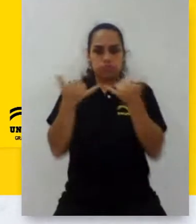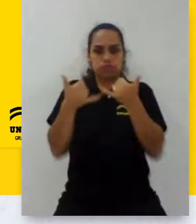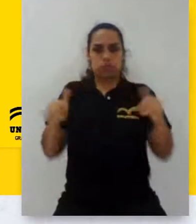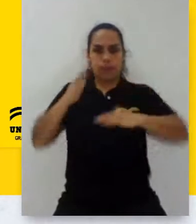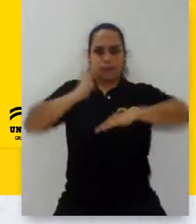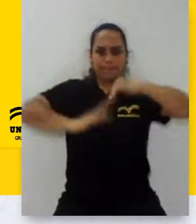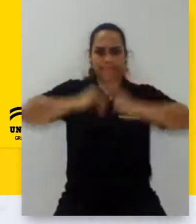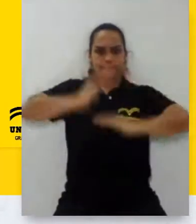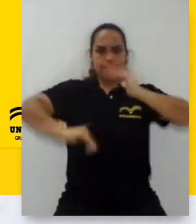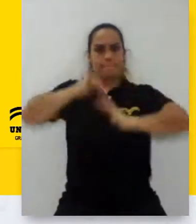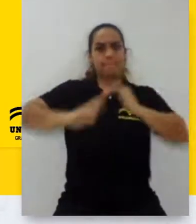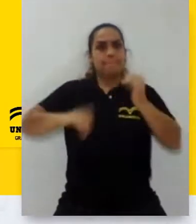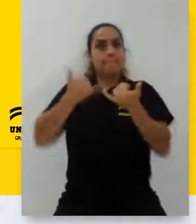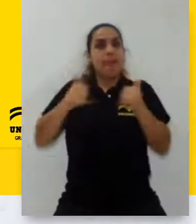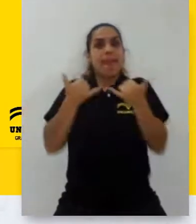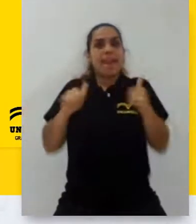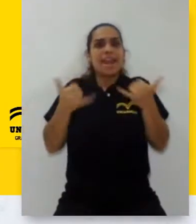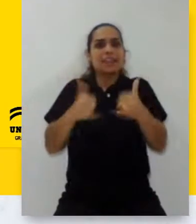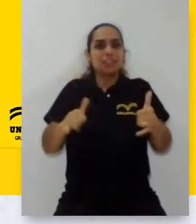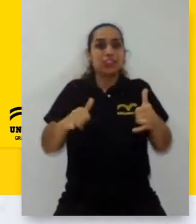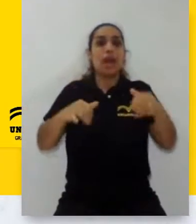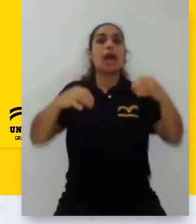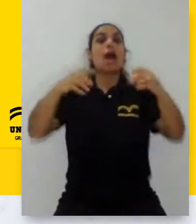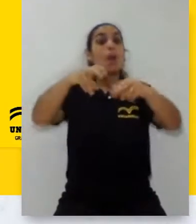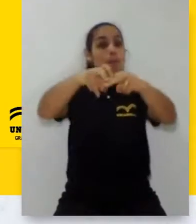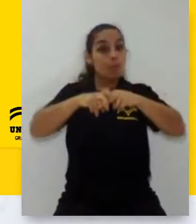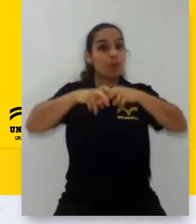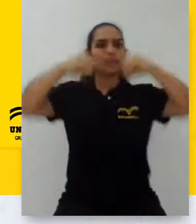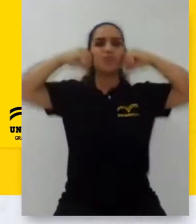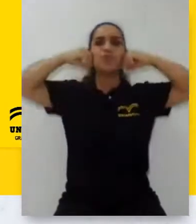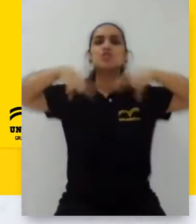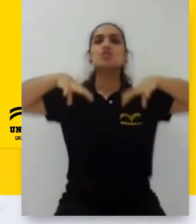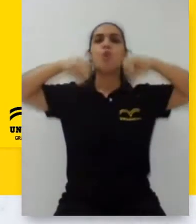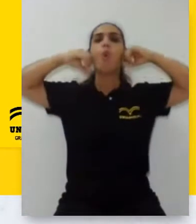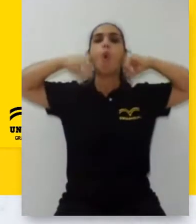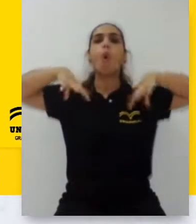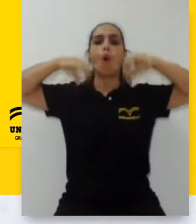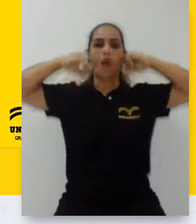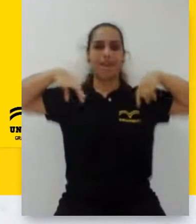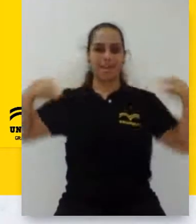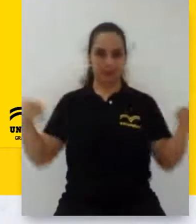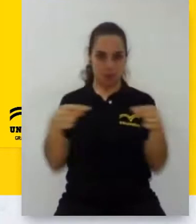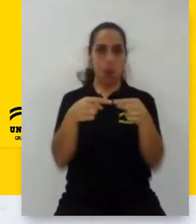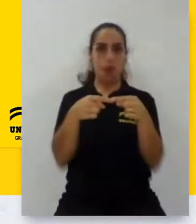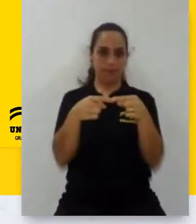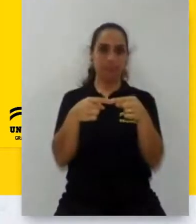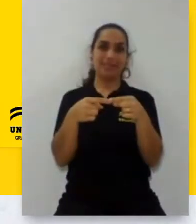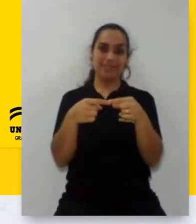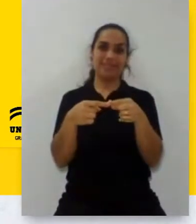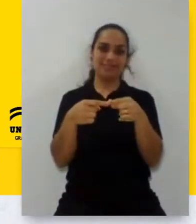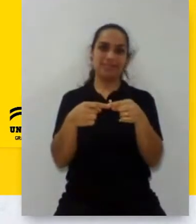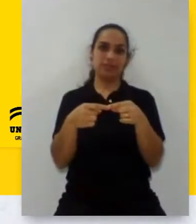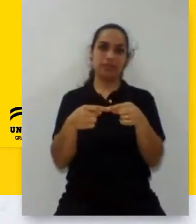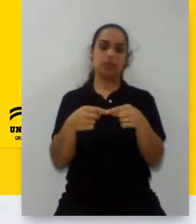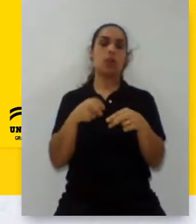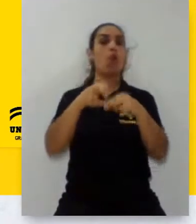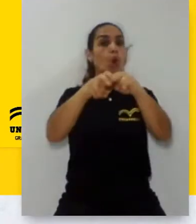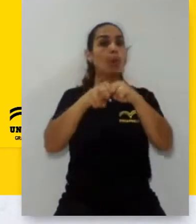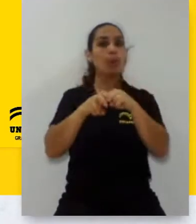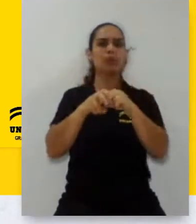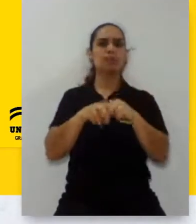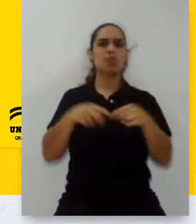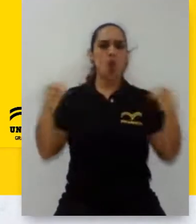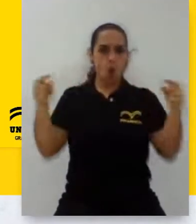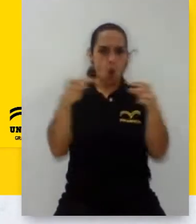trazer benefício. Então, devo fazer exercício no calor, por favor? Não, faça com roupas leves, com roupas